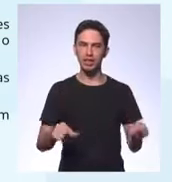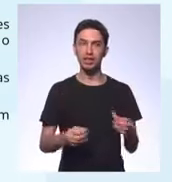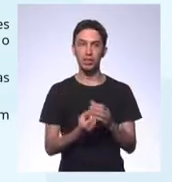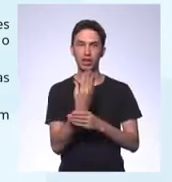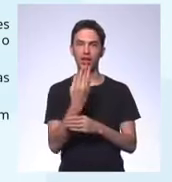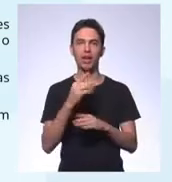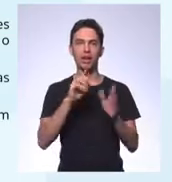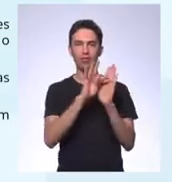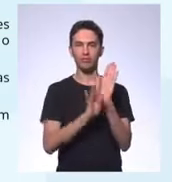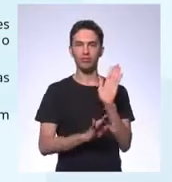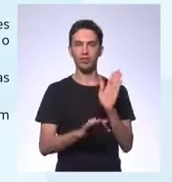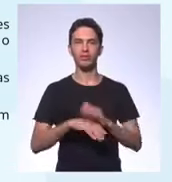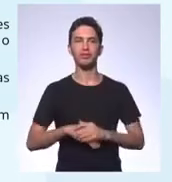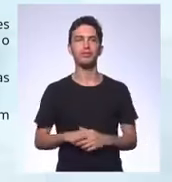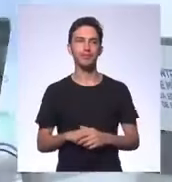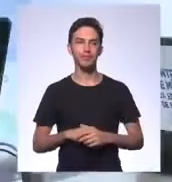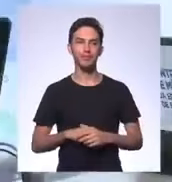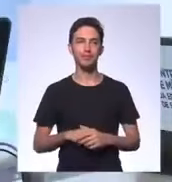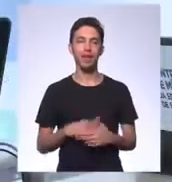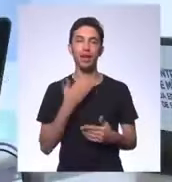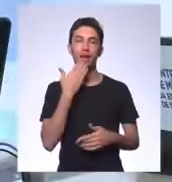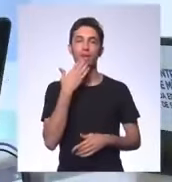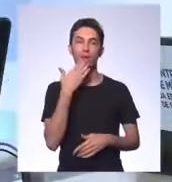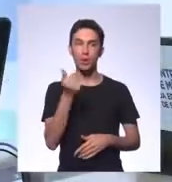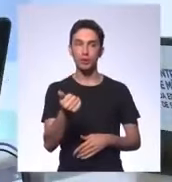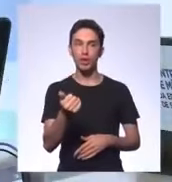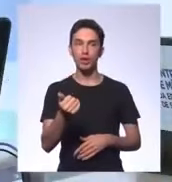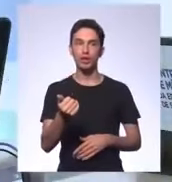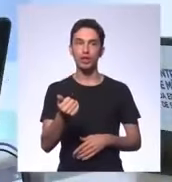ó, eu vou pedir...